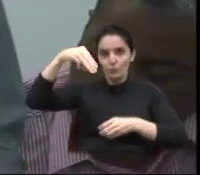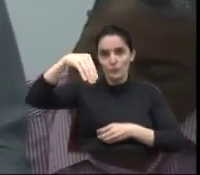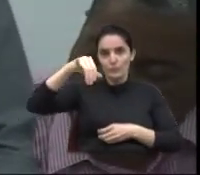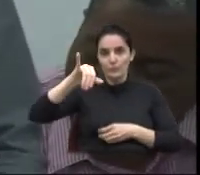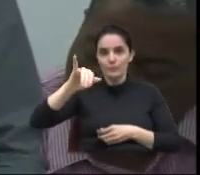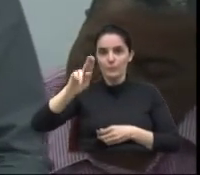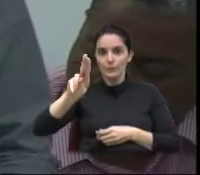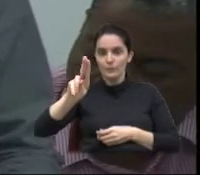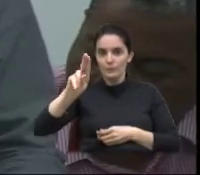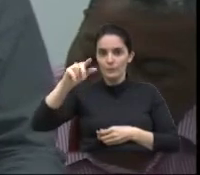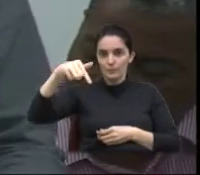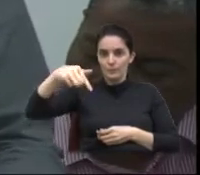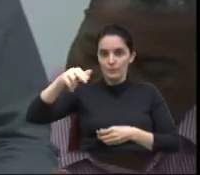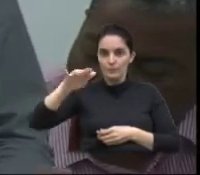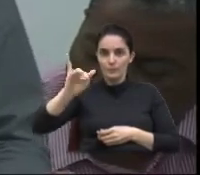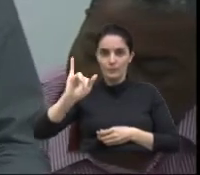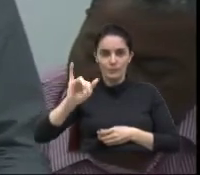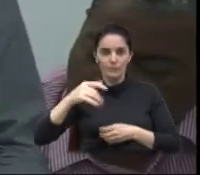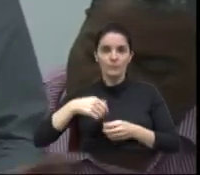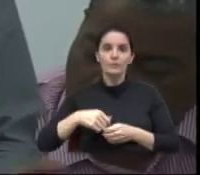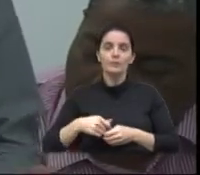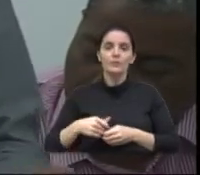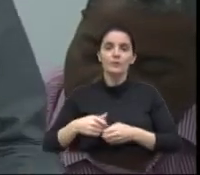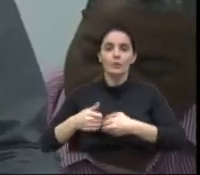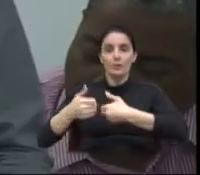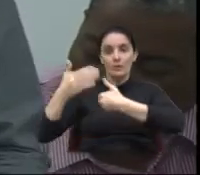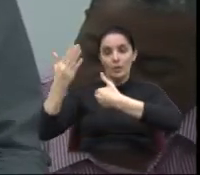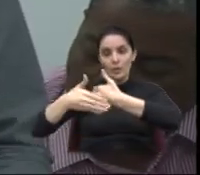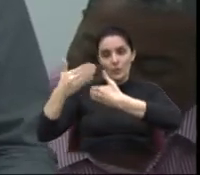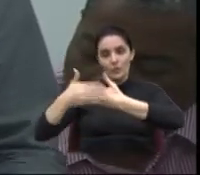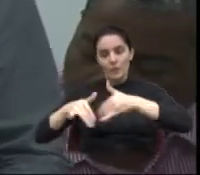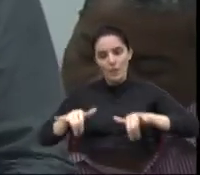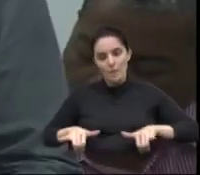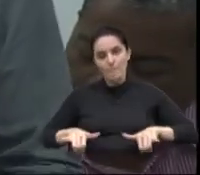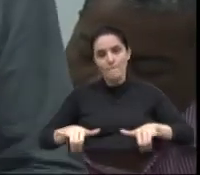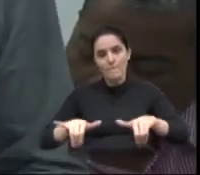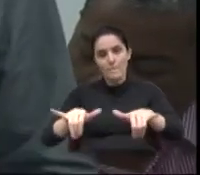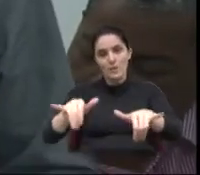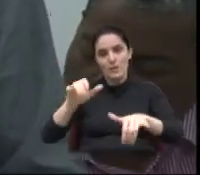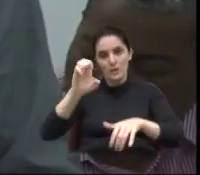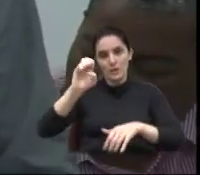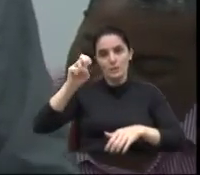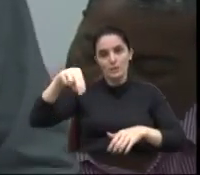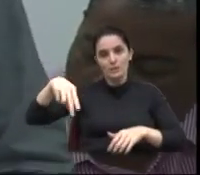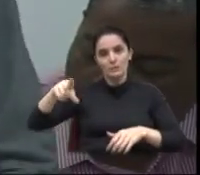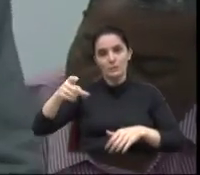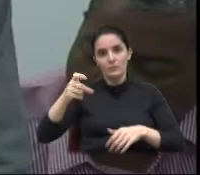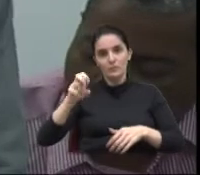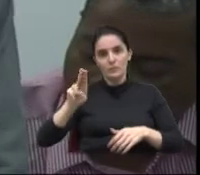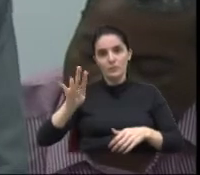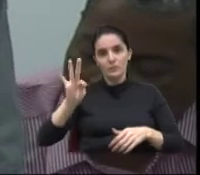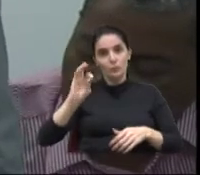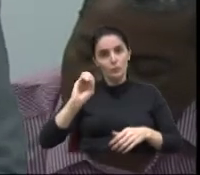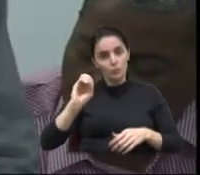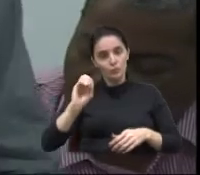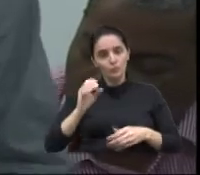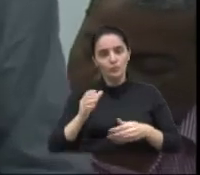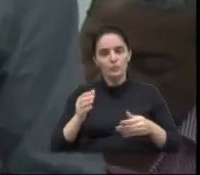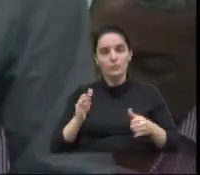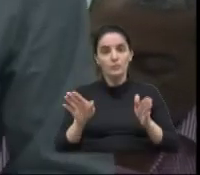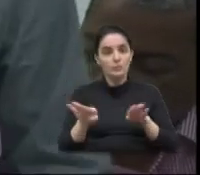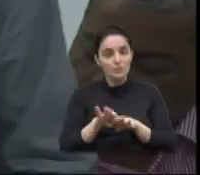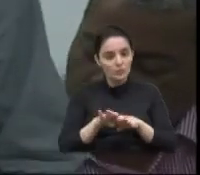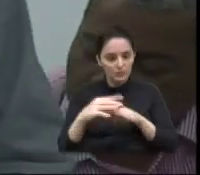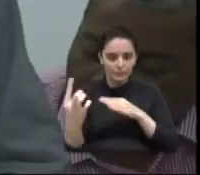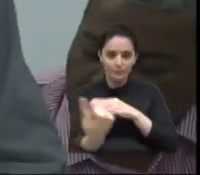Vila Laranjeira, semaforização em frente do Enxuto, e nesse local aí. Agora, uma cidade